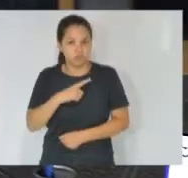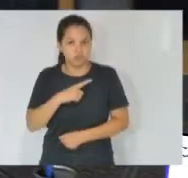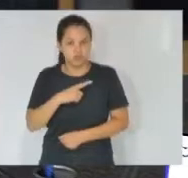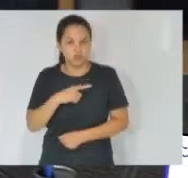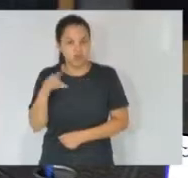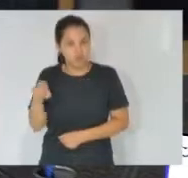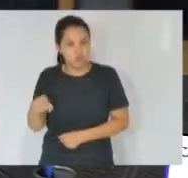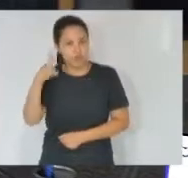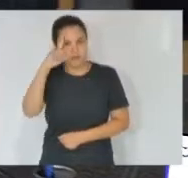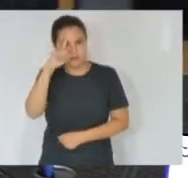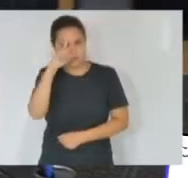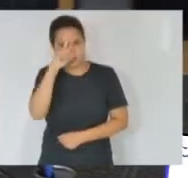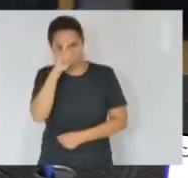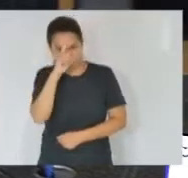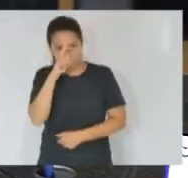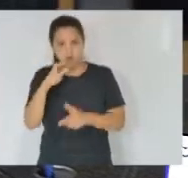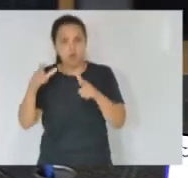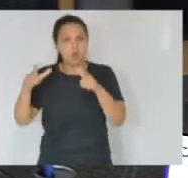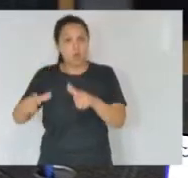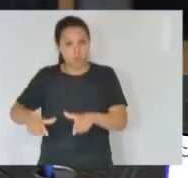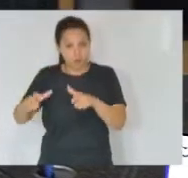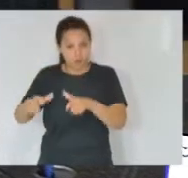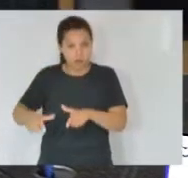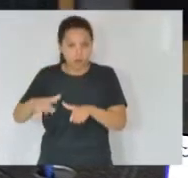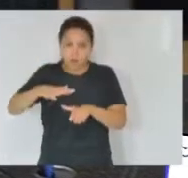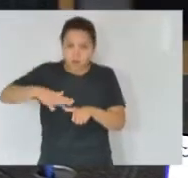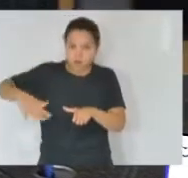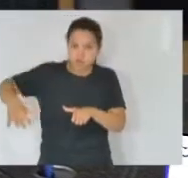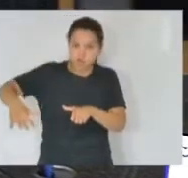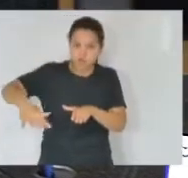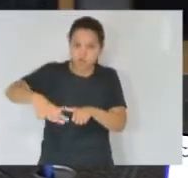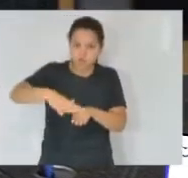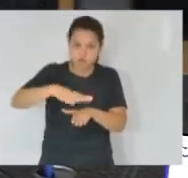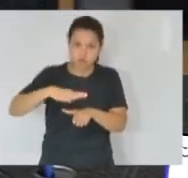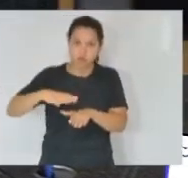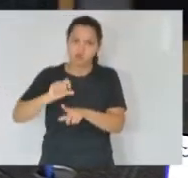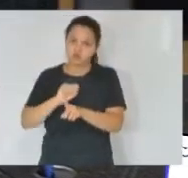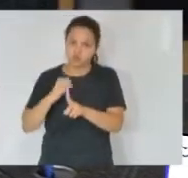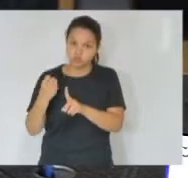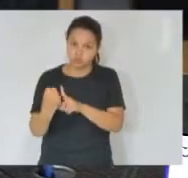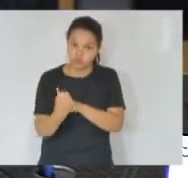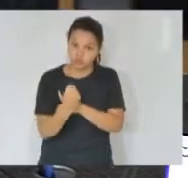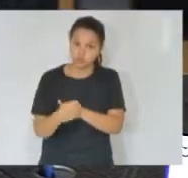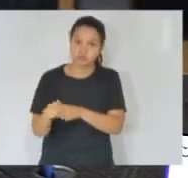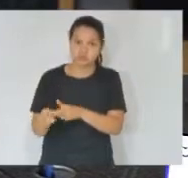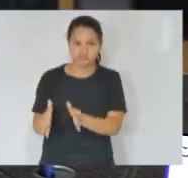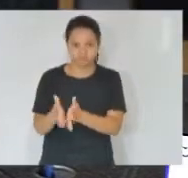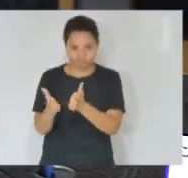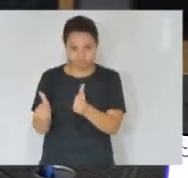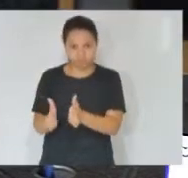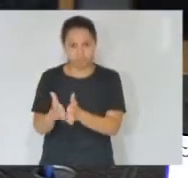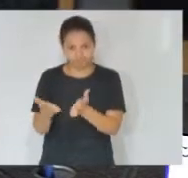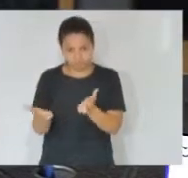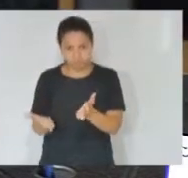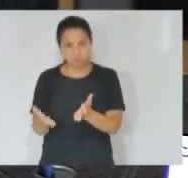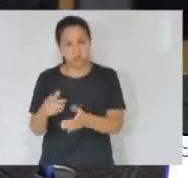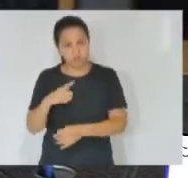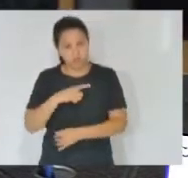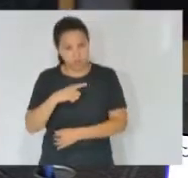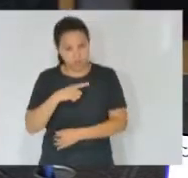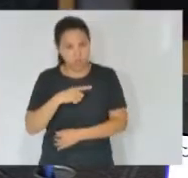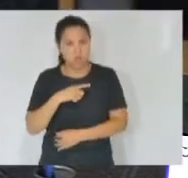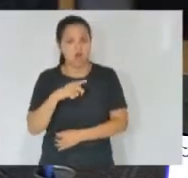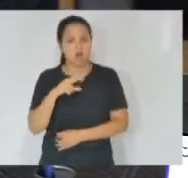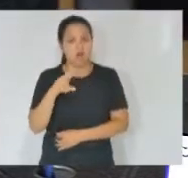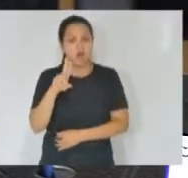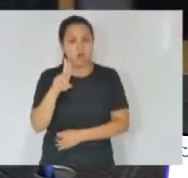está localizado estrategicamente numa região socialmente vulnerável. Tem uma UTI neonatal